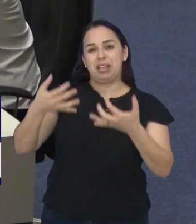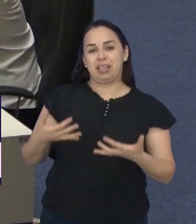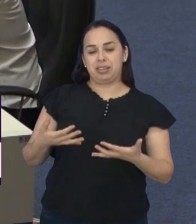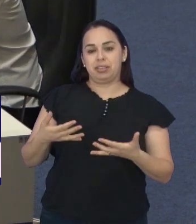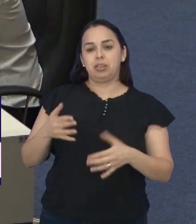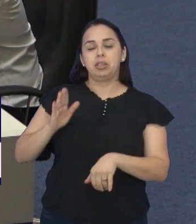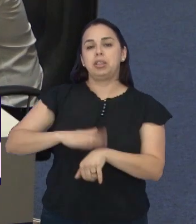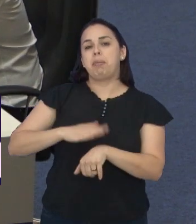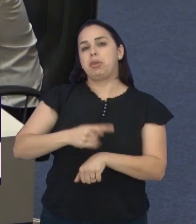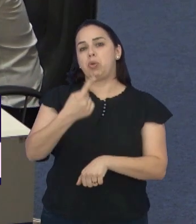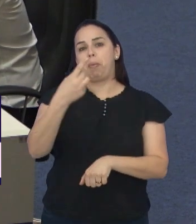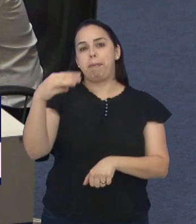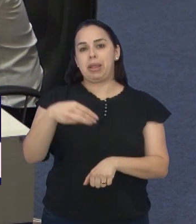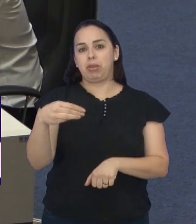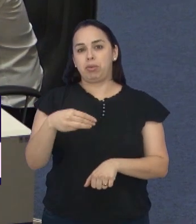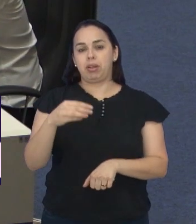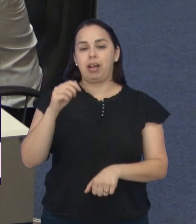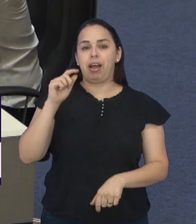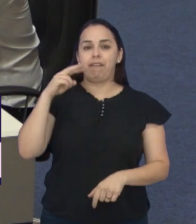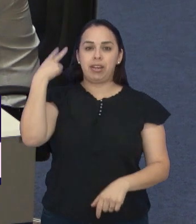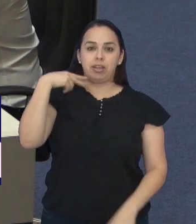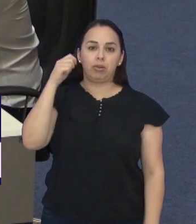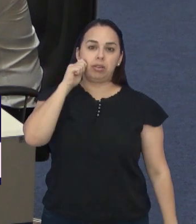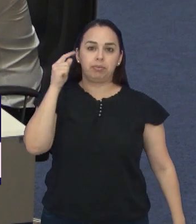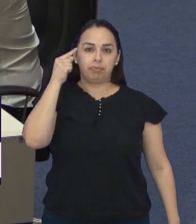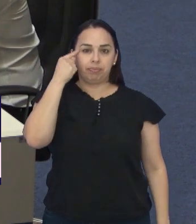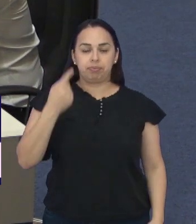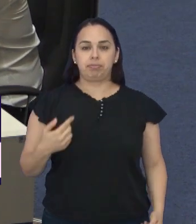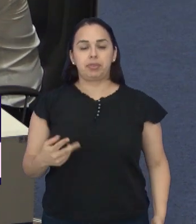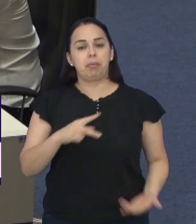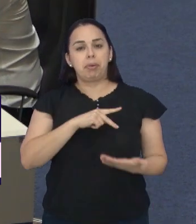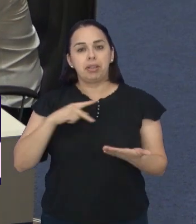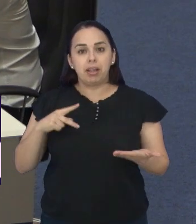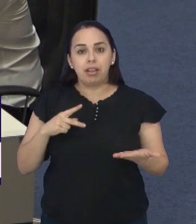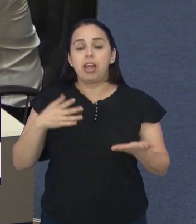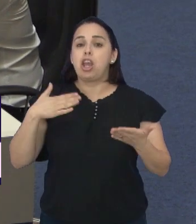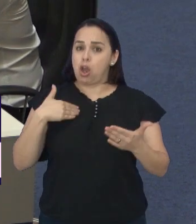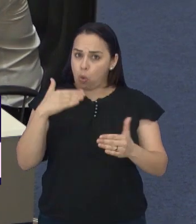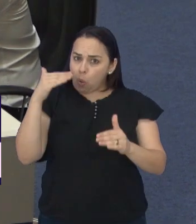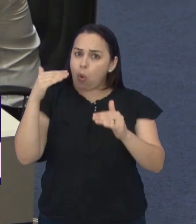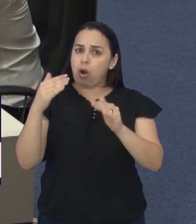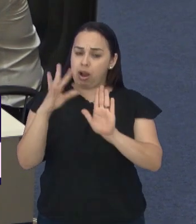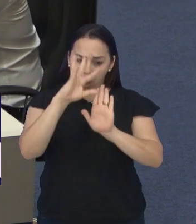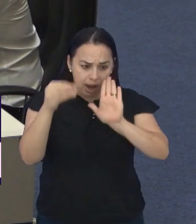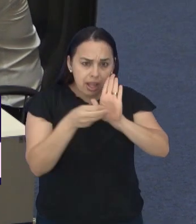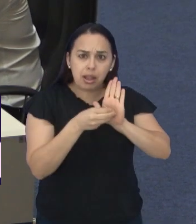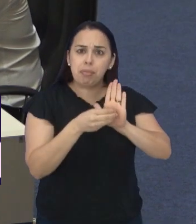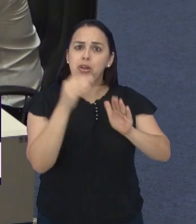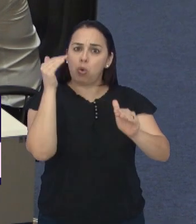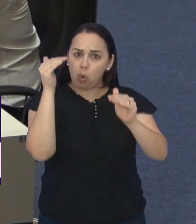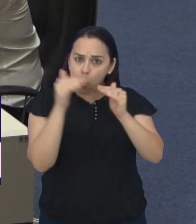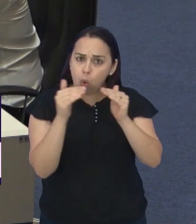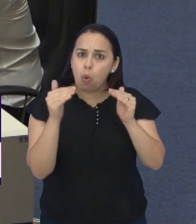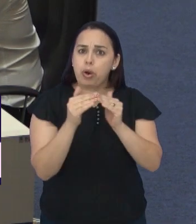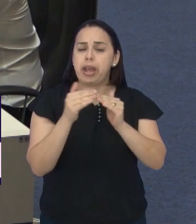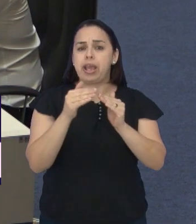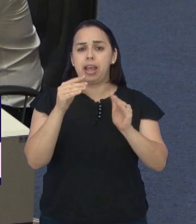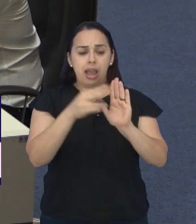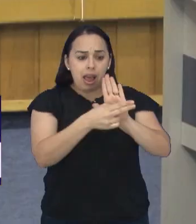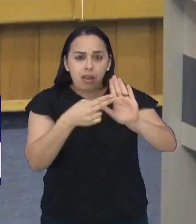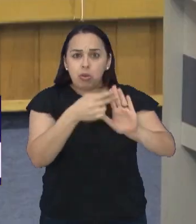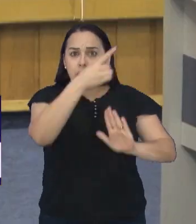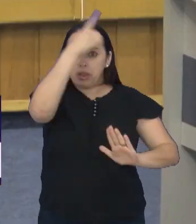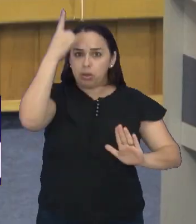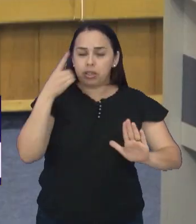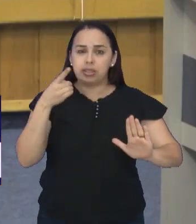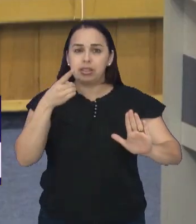O tempo de 1 minuto, a vereadora Amélia Noame. Senhor presidente, votei favorável à emenda da vereadora Dulce Rita,